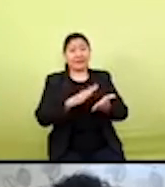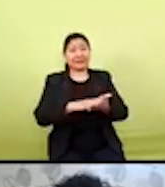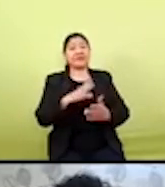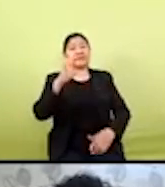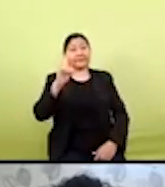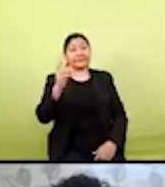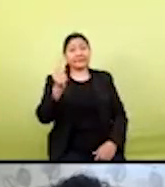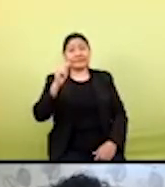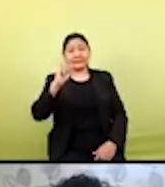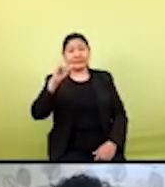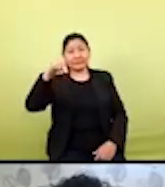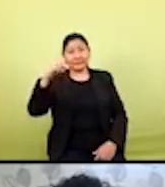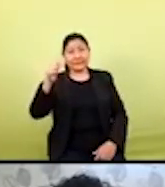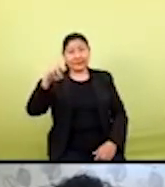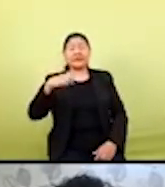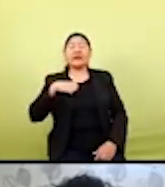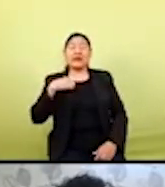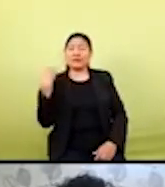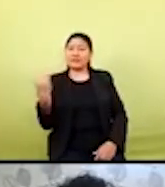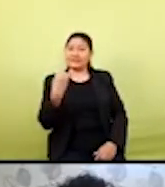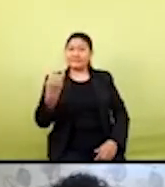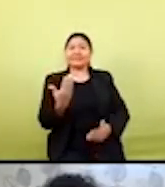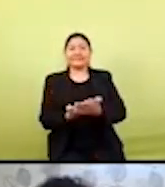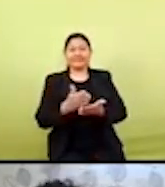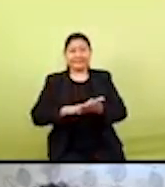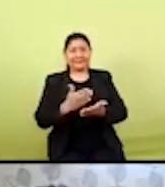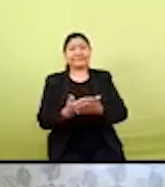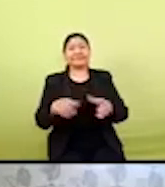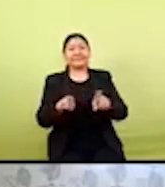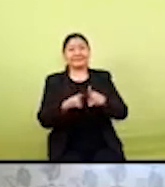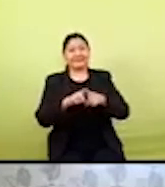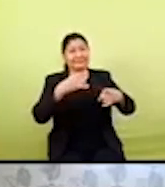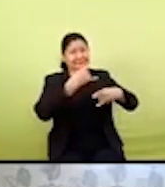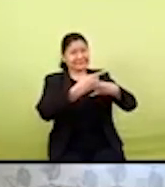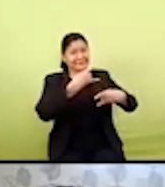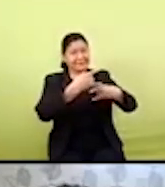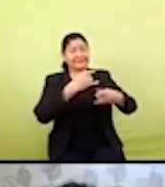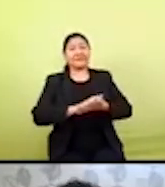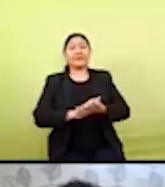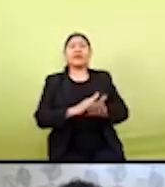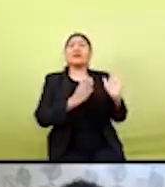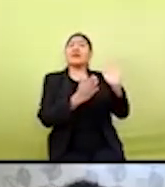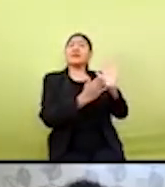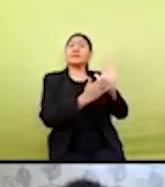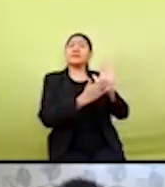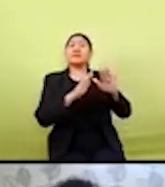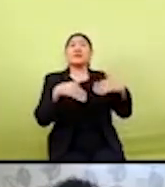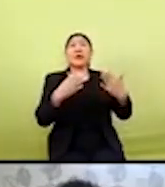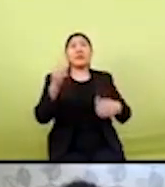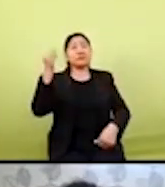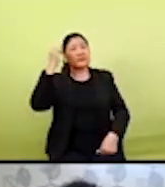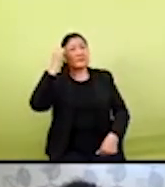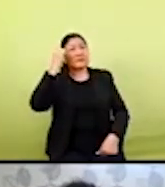nesse processo educativo também, né. Então, assim, a proposta é realmente de reflexão, né, eu